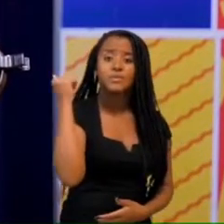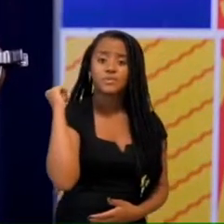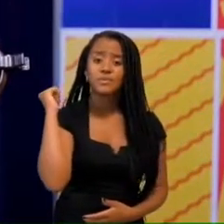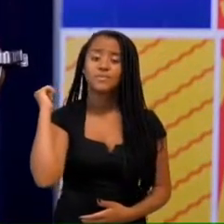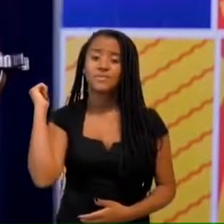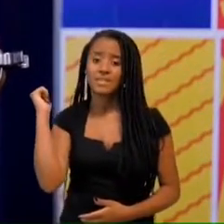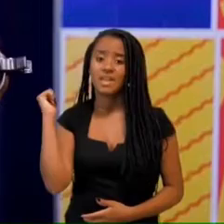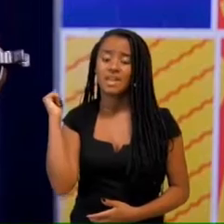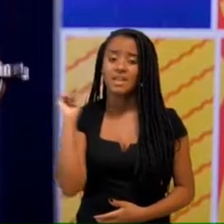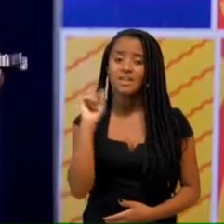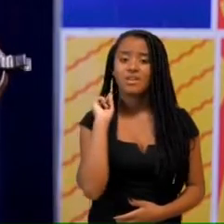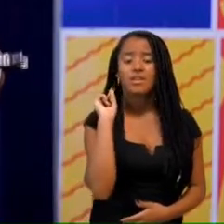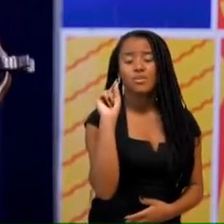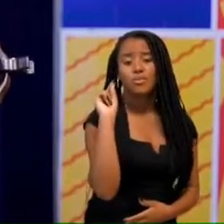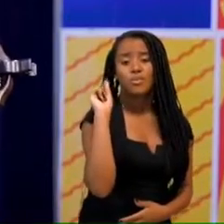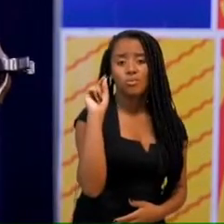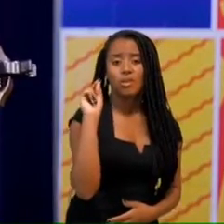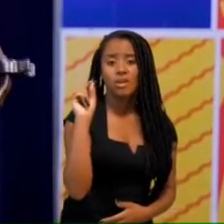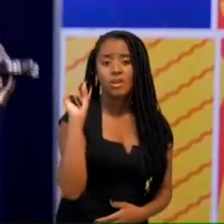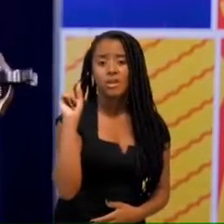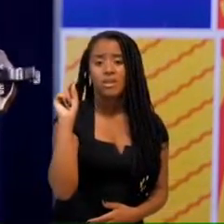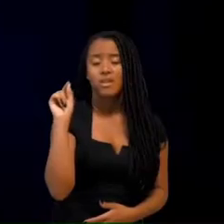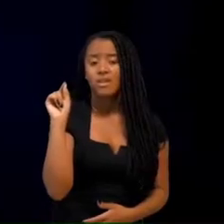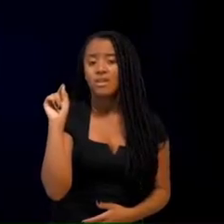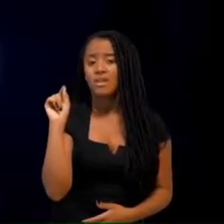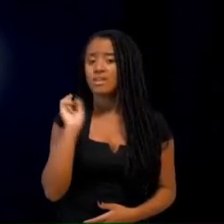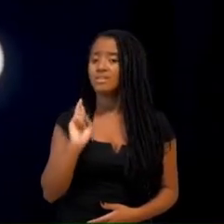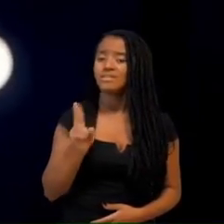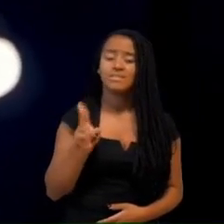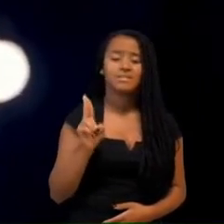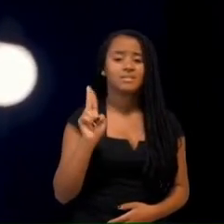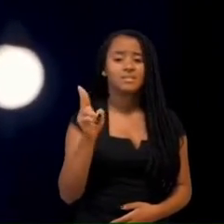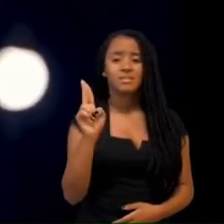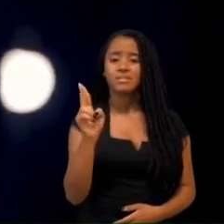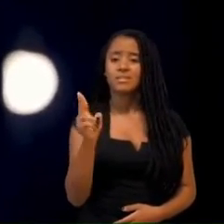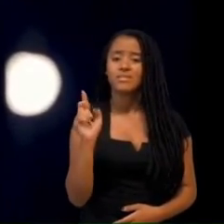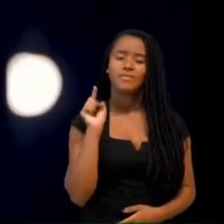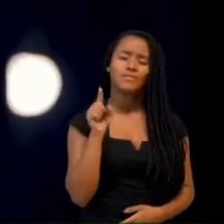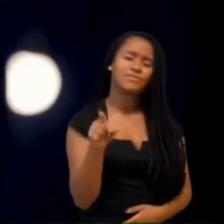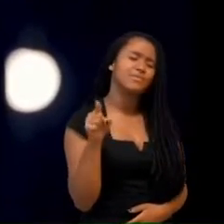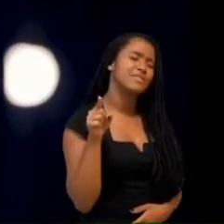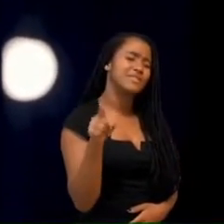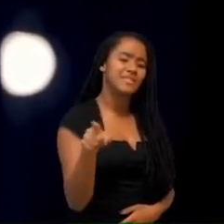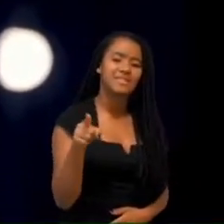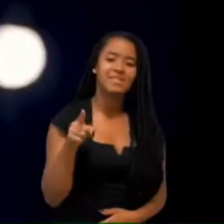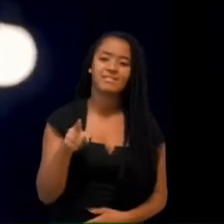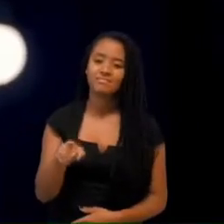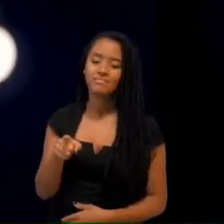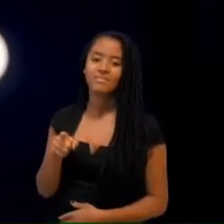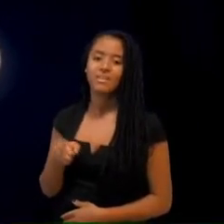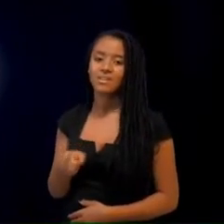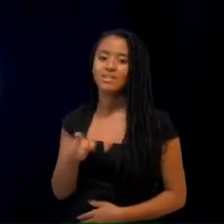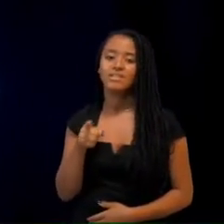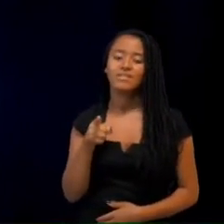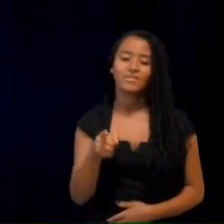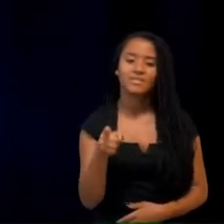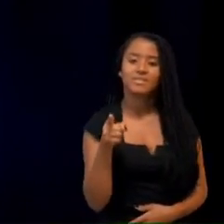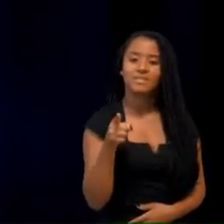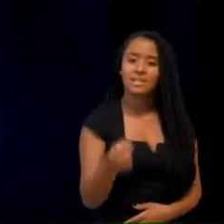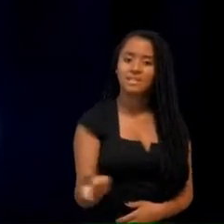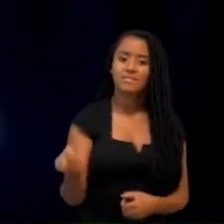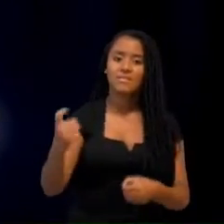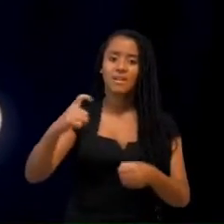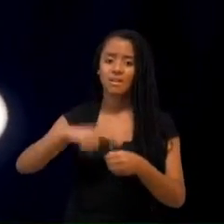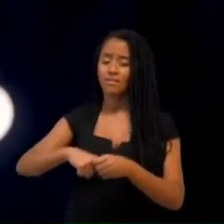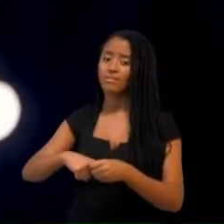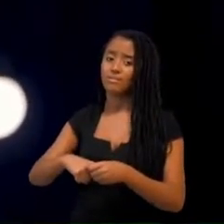quando a casa cair você vai você vai você